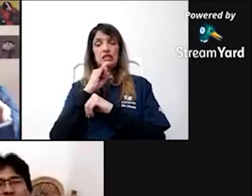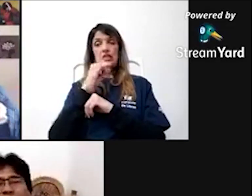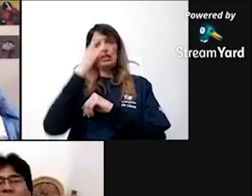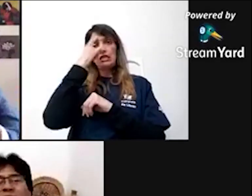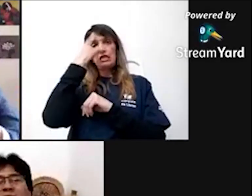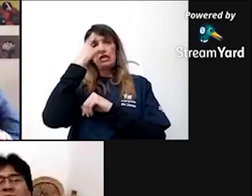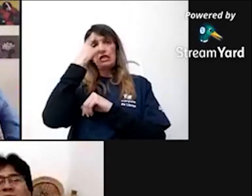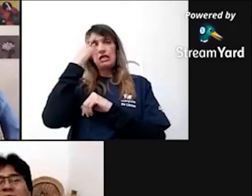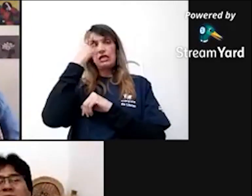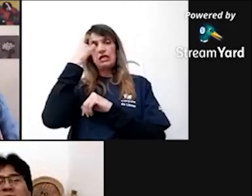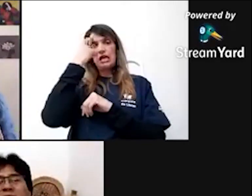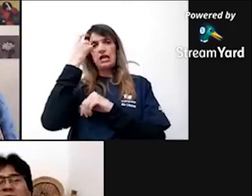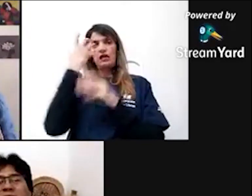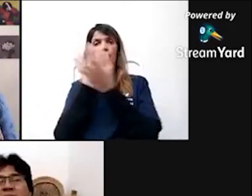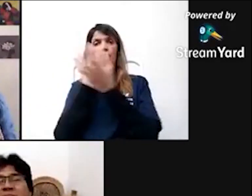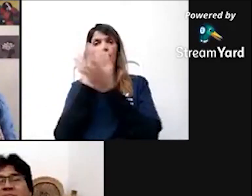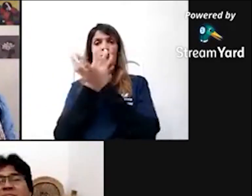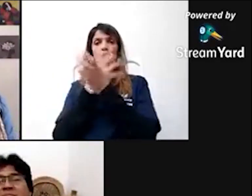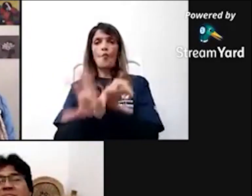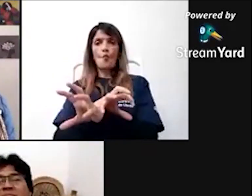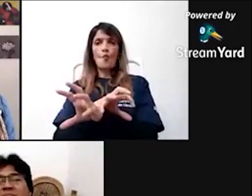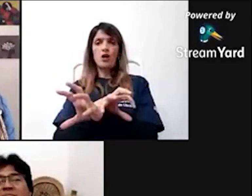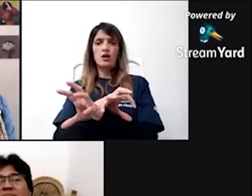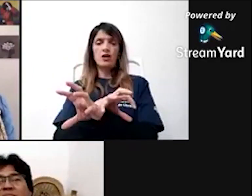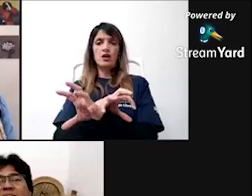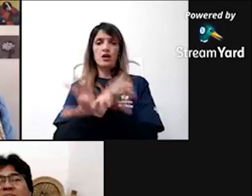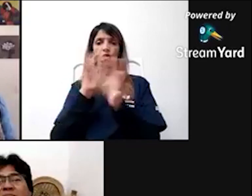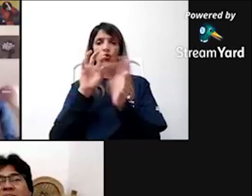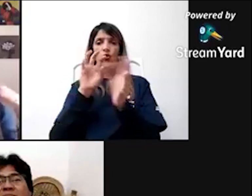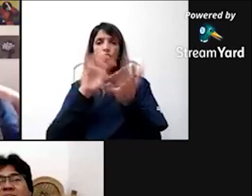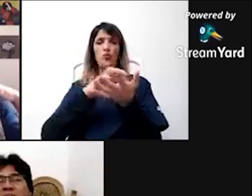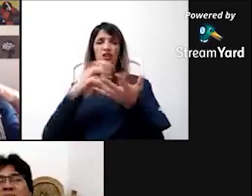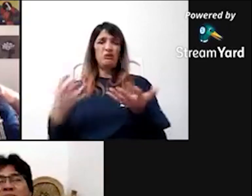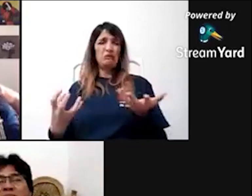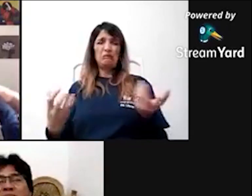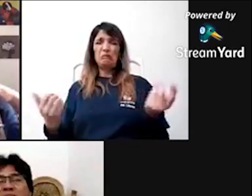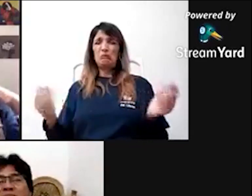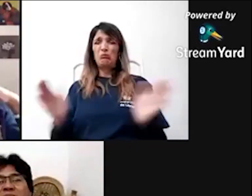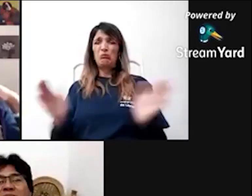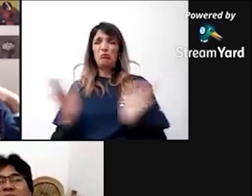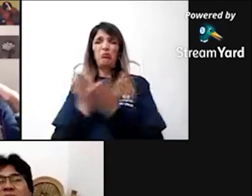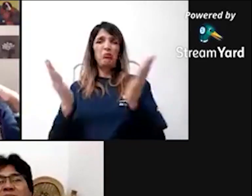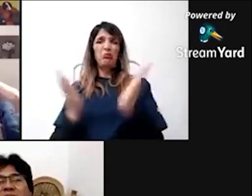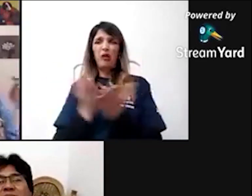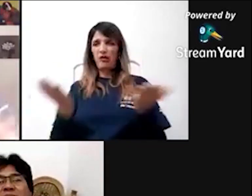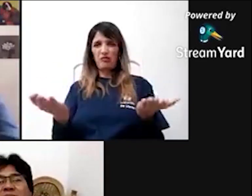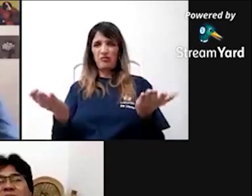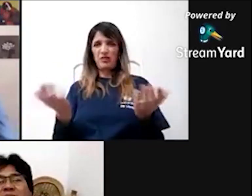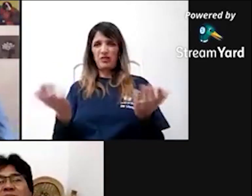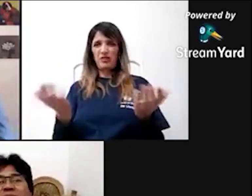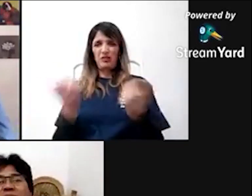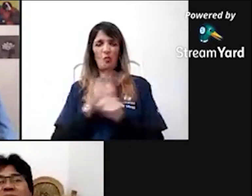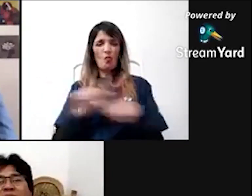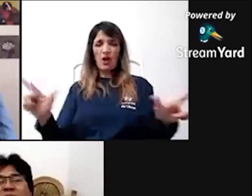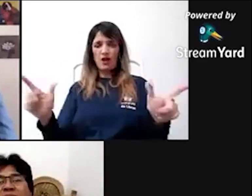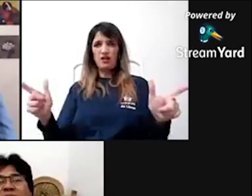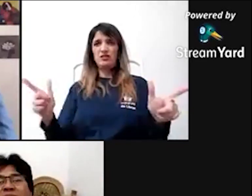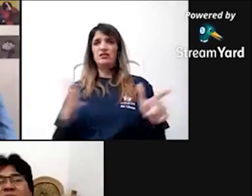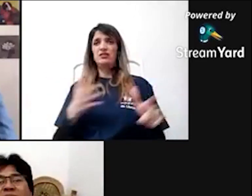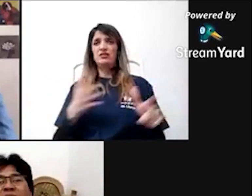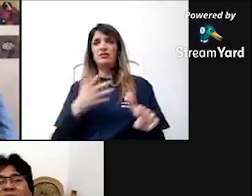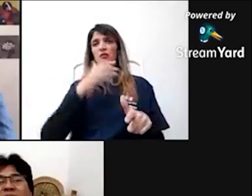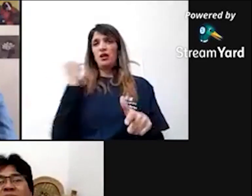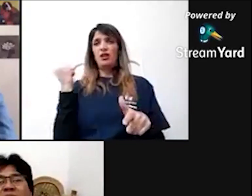vazia e um conteúdo oco, né? Um conteúdo vazio. Então é melhor a gente sair um pouco